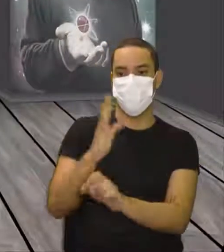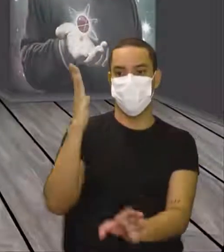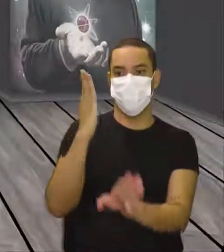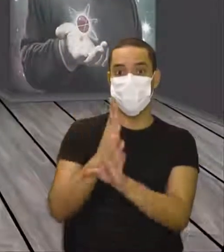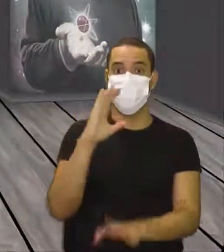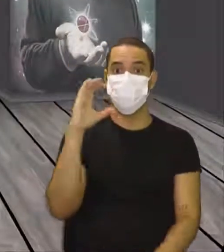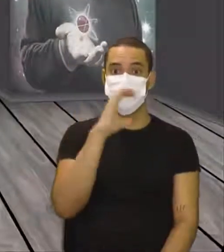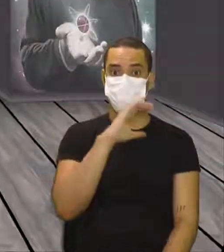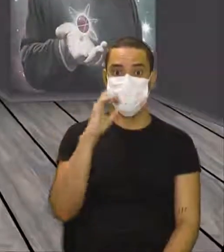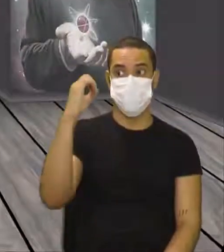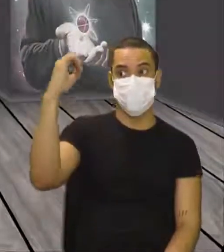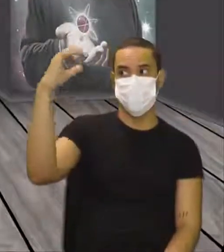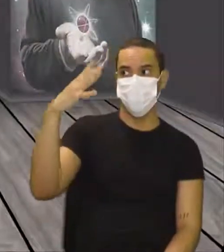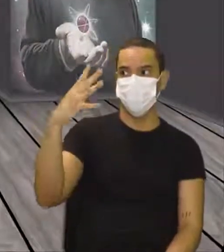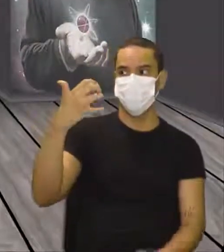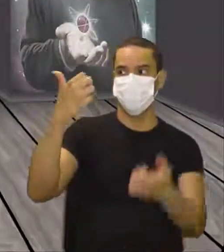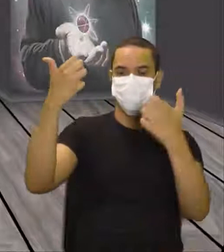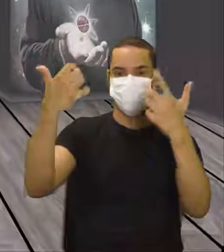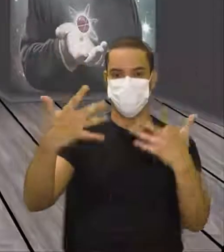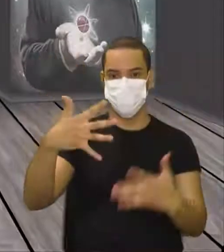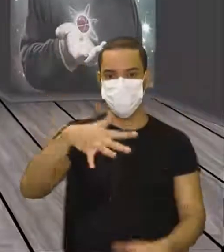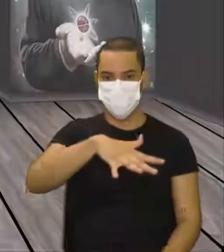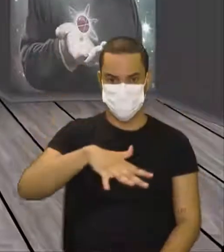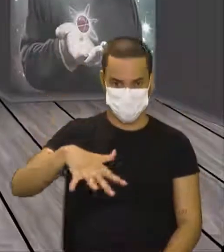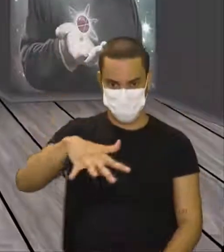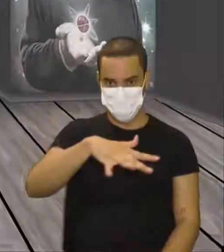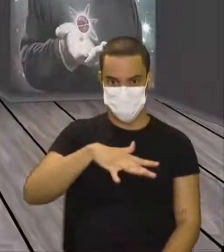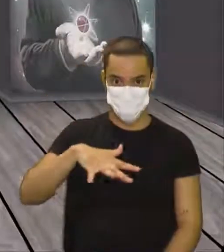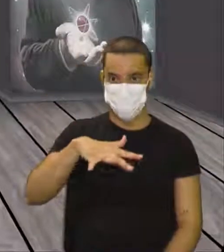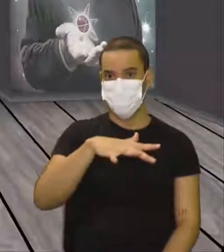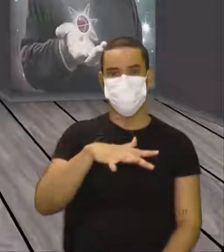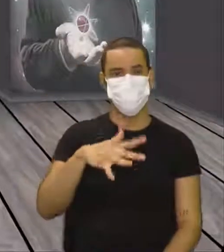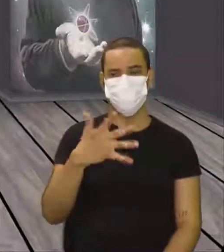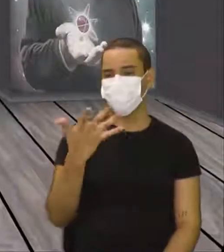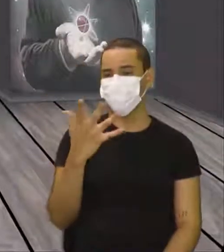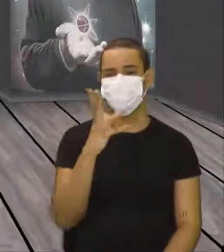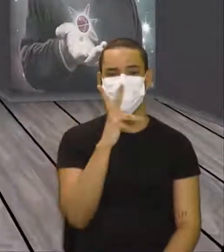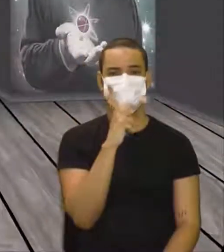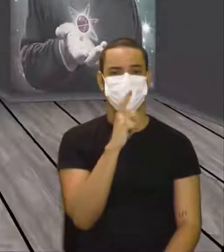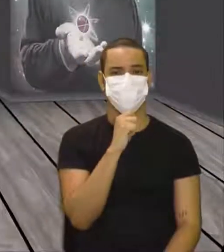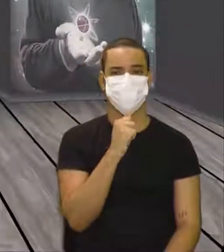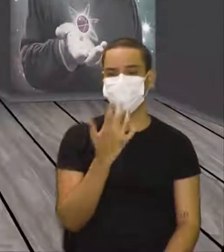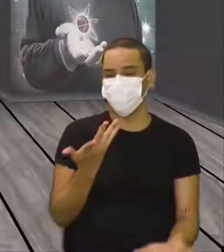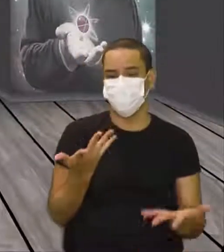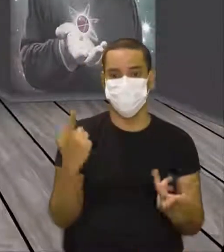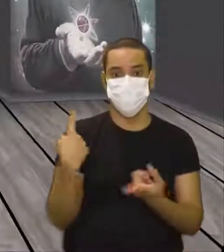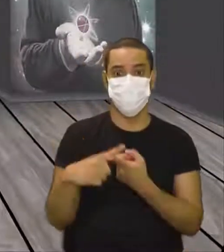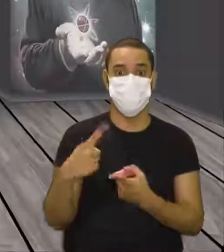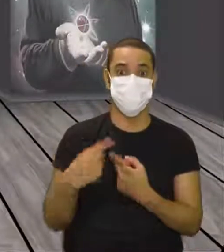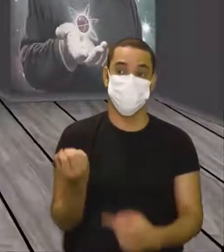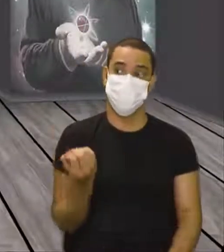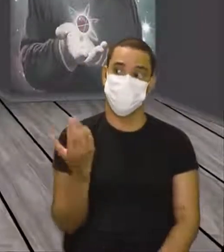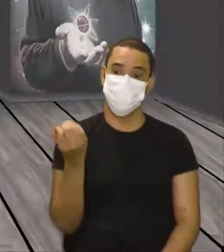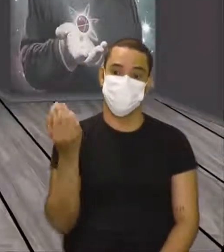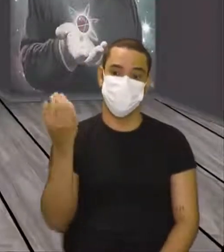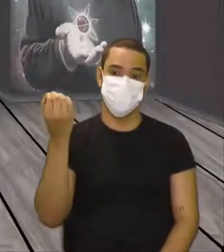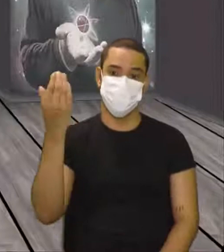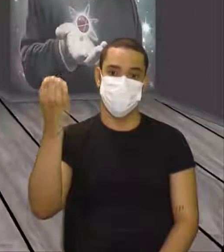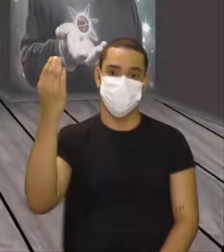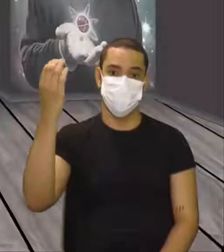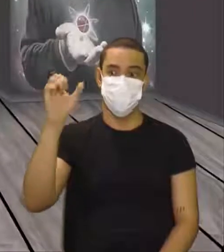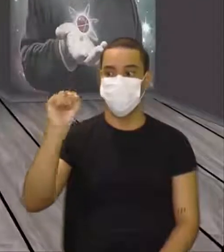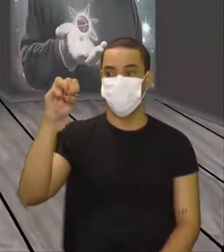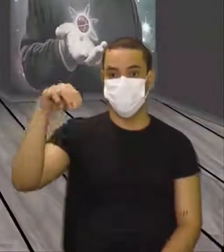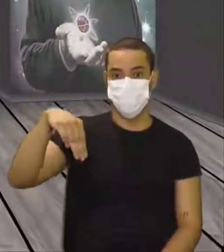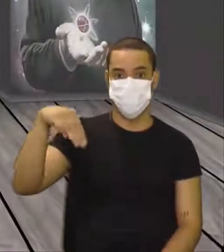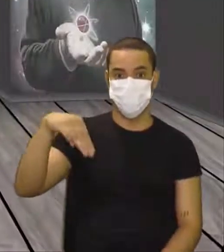quando fala de espaço, né, gente? A velocidade da luz ainda é muito lenta, só para você ter noção. Para viajar, né, quase 8 minutos para